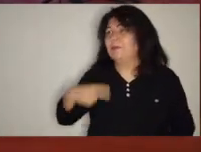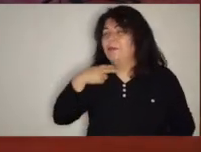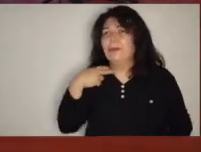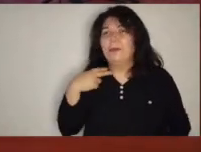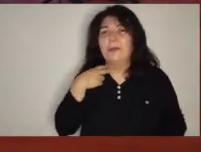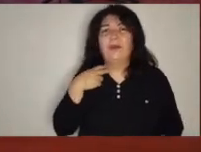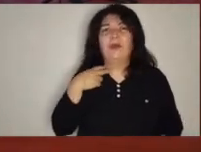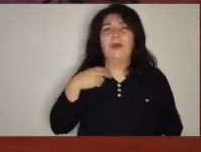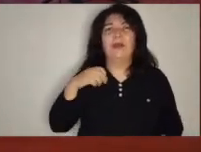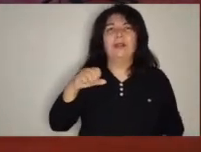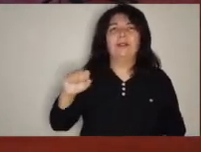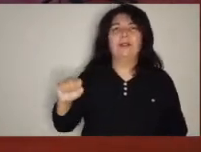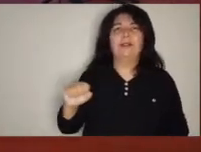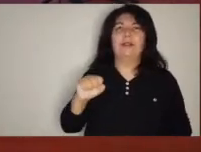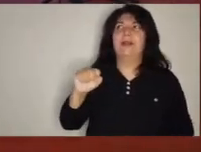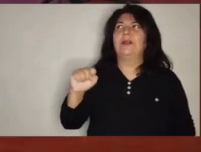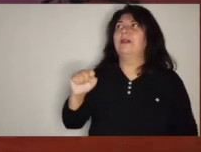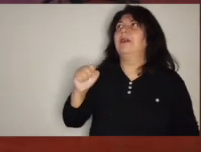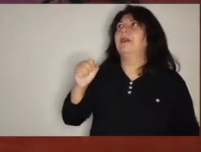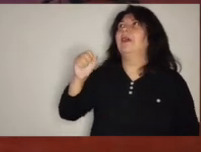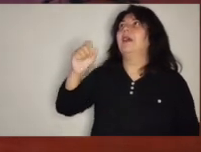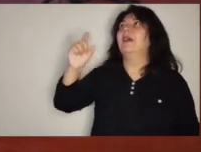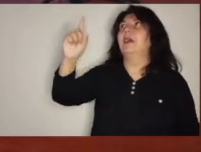voltar? Só tenho você,